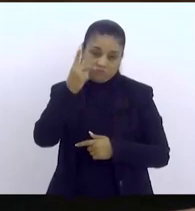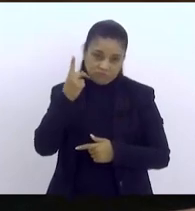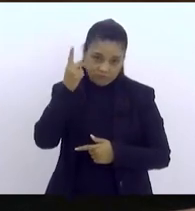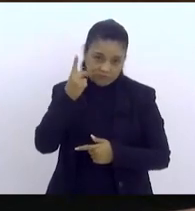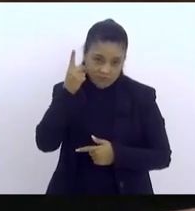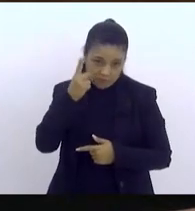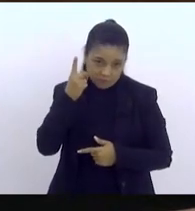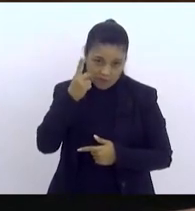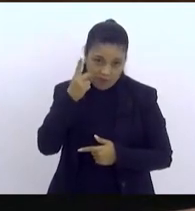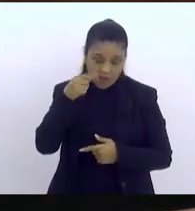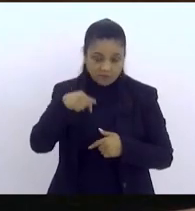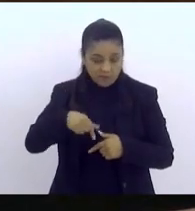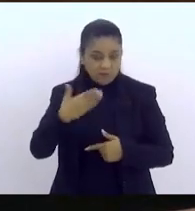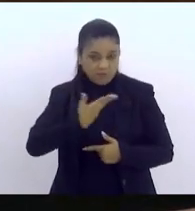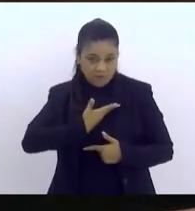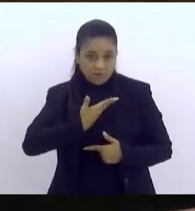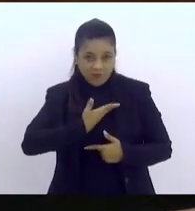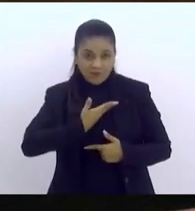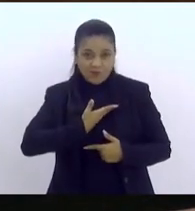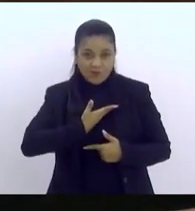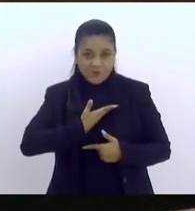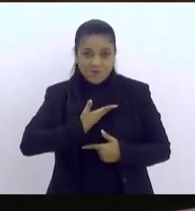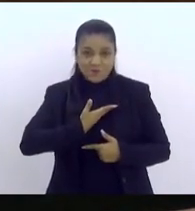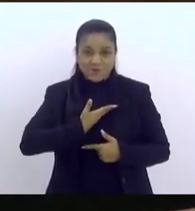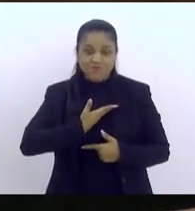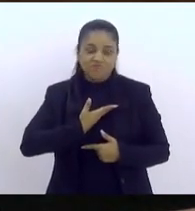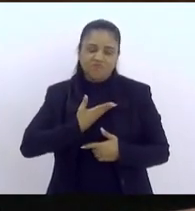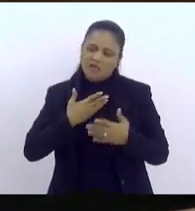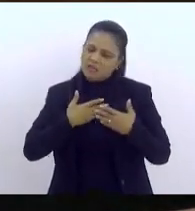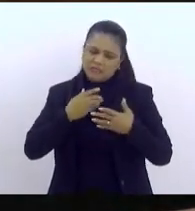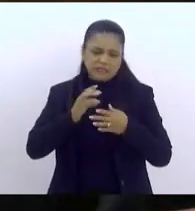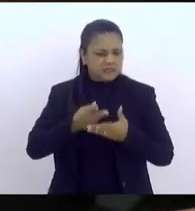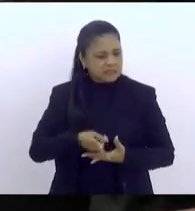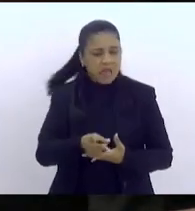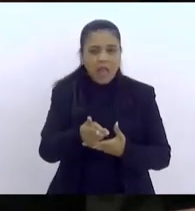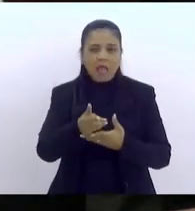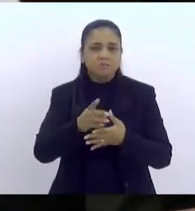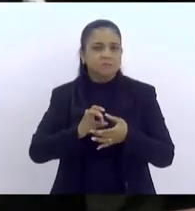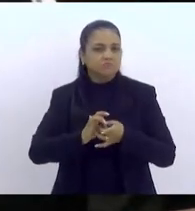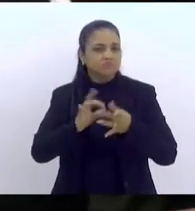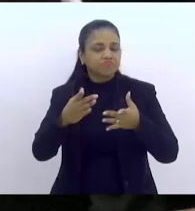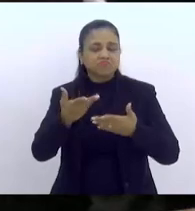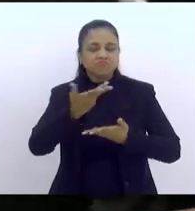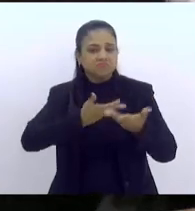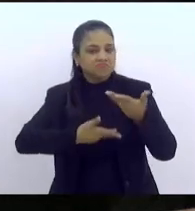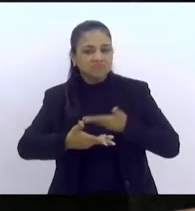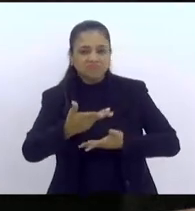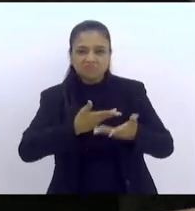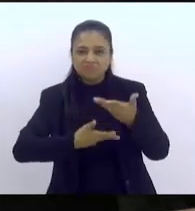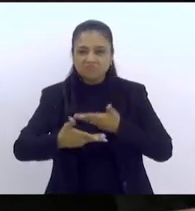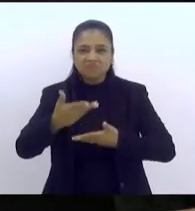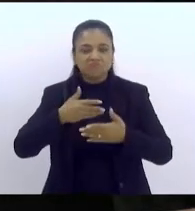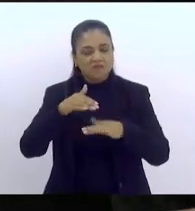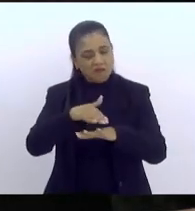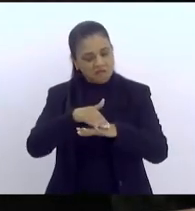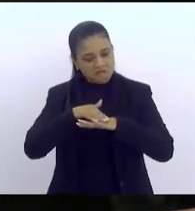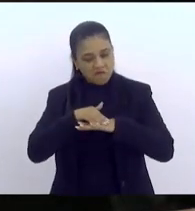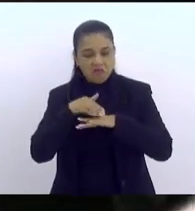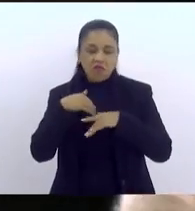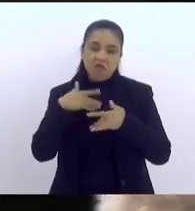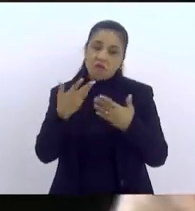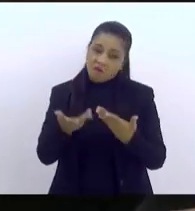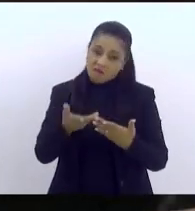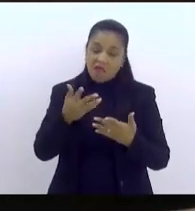colegas e estamos sempre à disposição daqueles que quiserem falar com a gente como